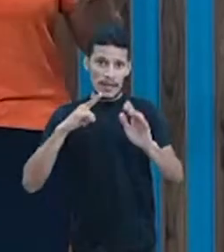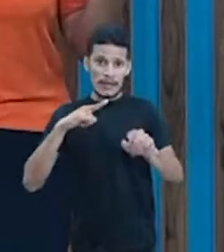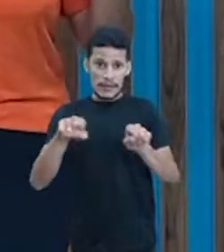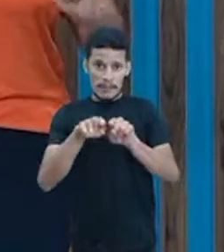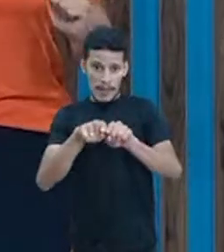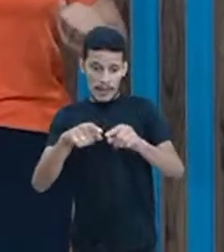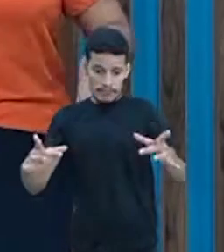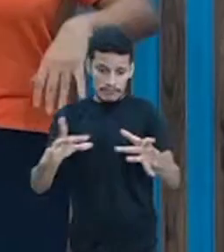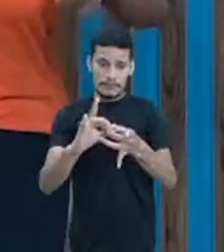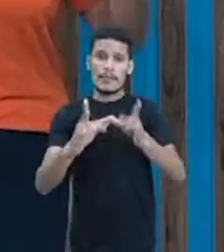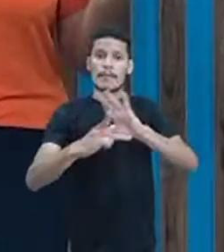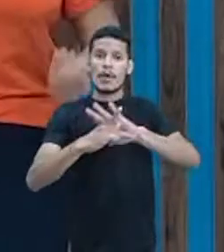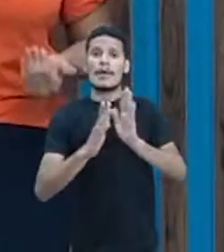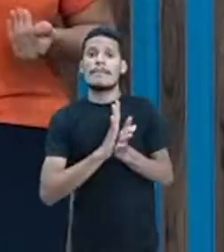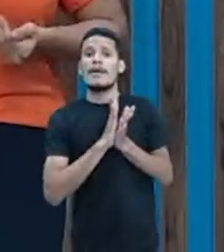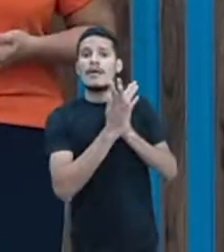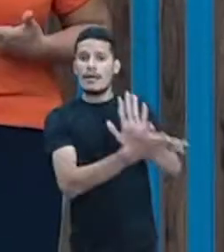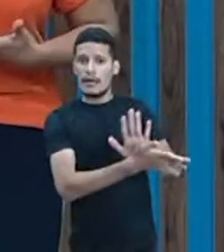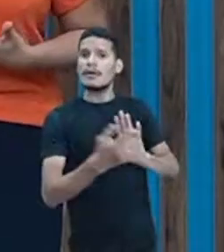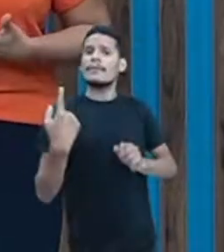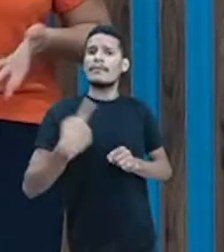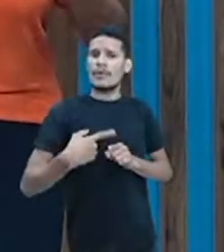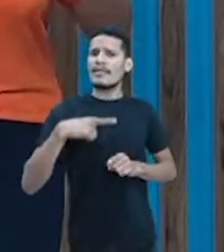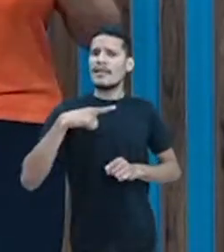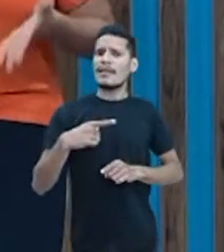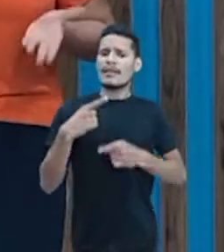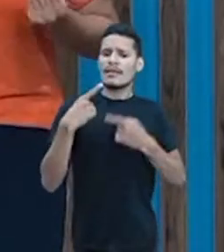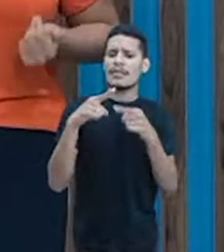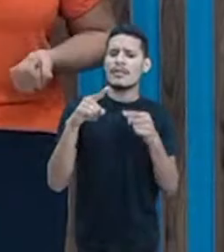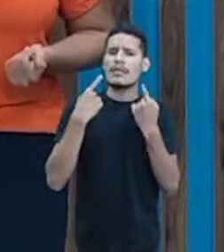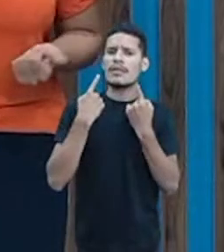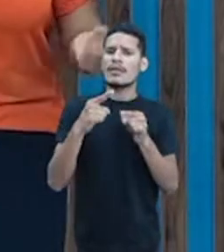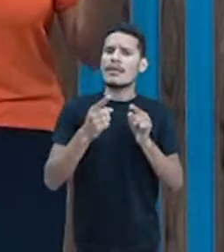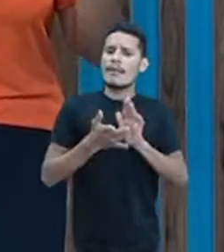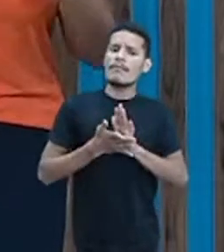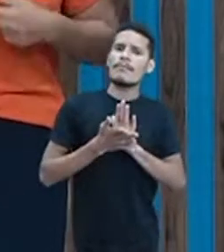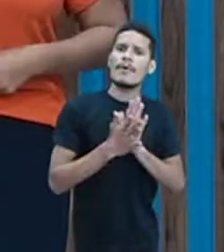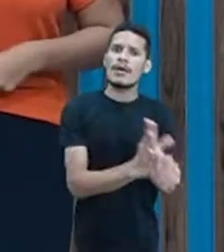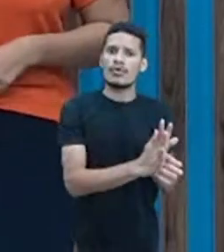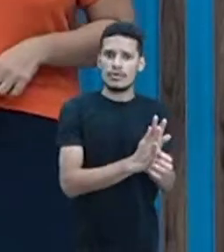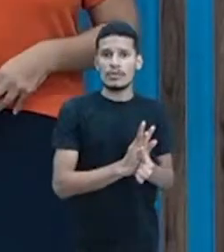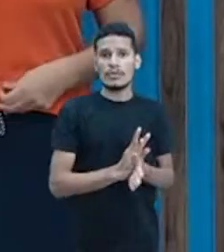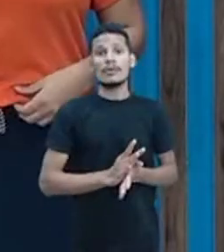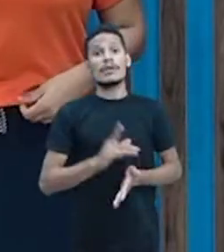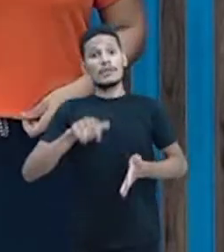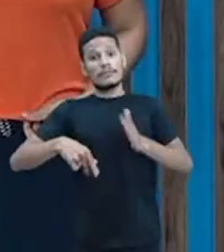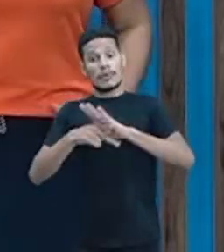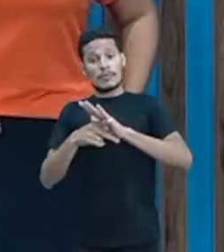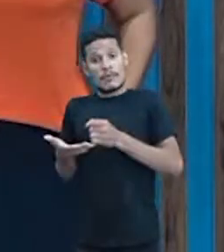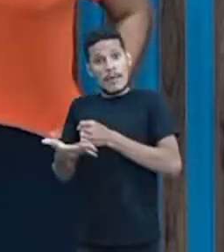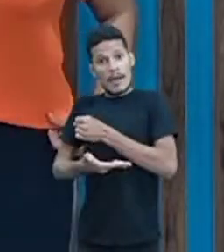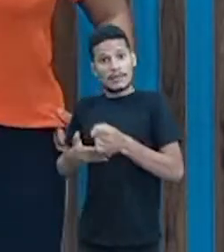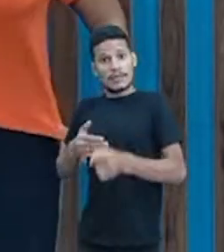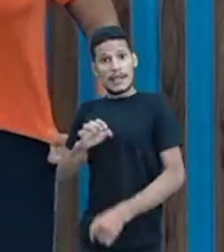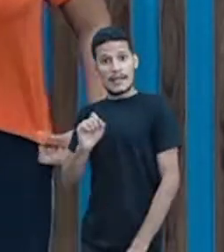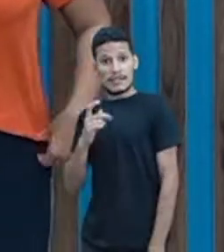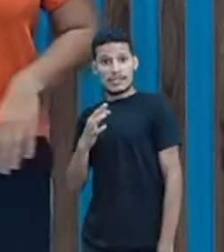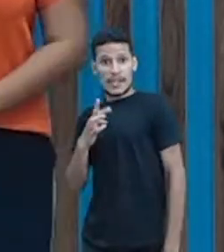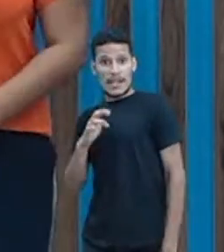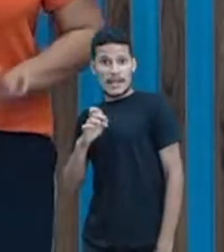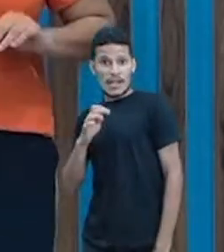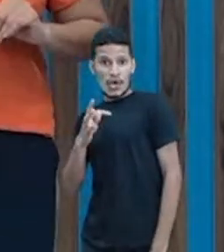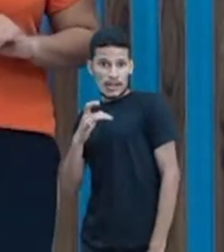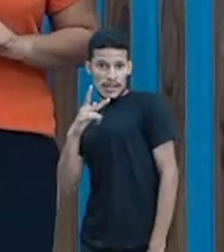gente pode ter o quê? Discursos preconceituosos que usam por base o estereótipo como argumento.